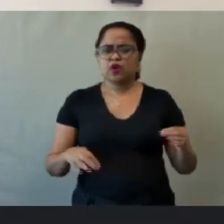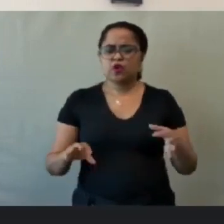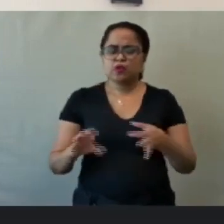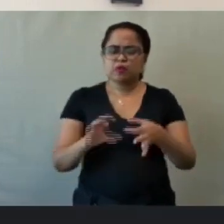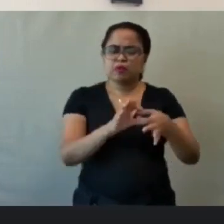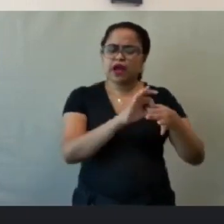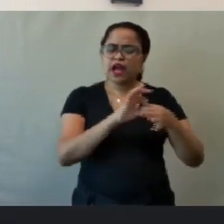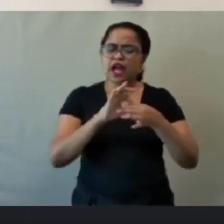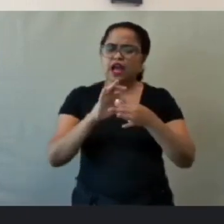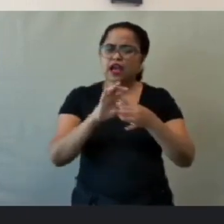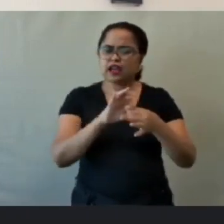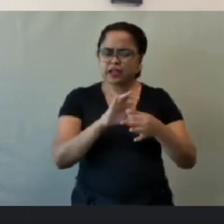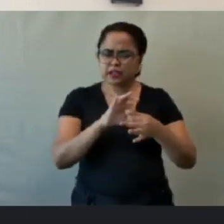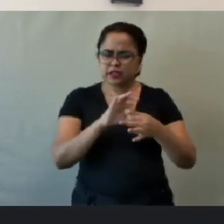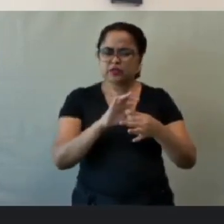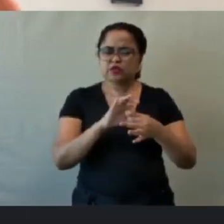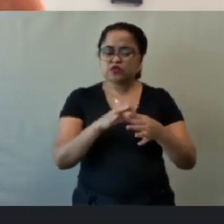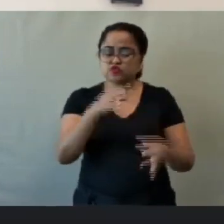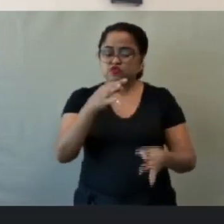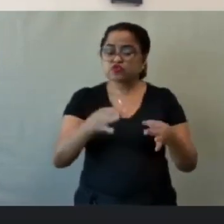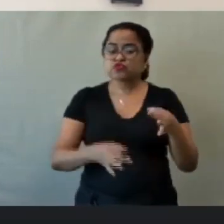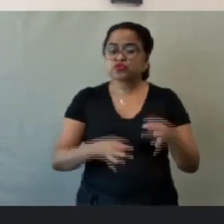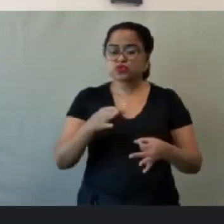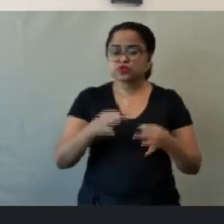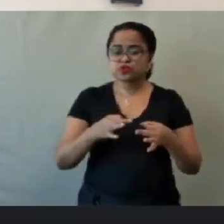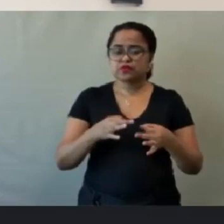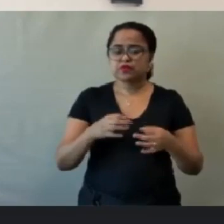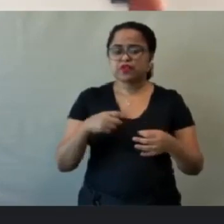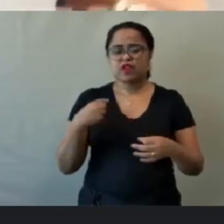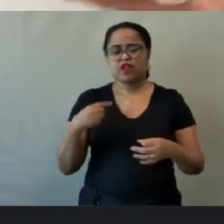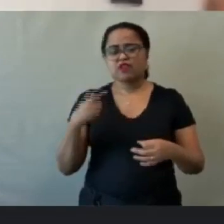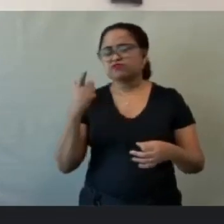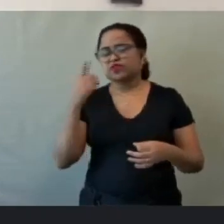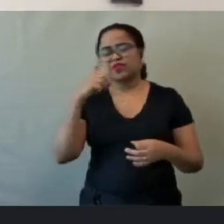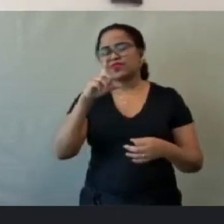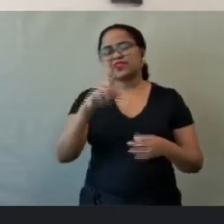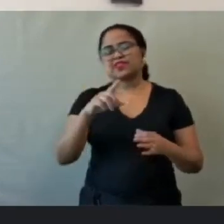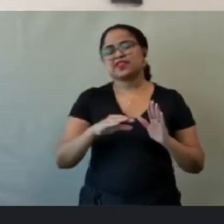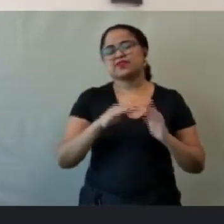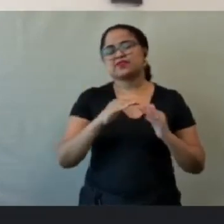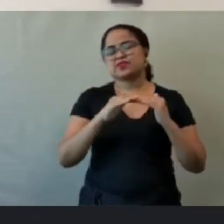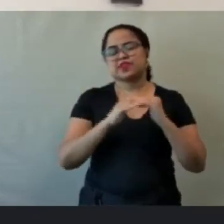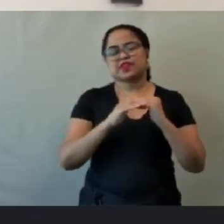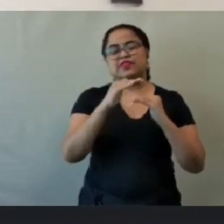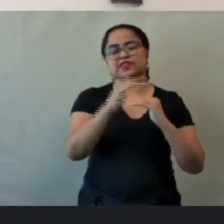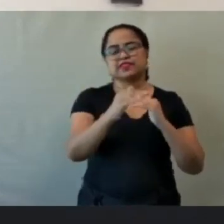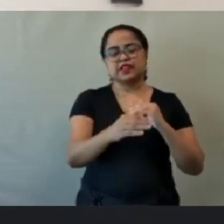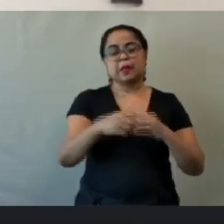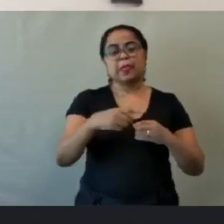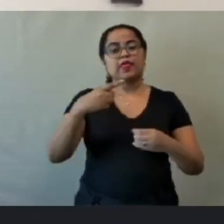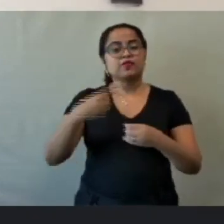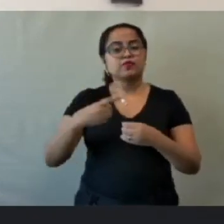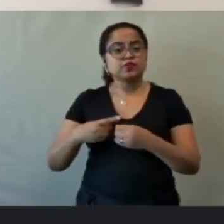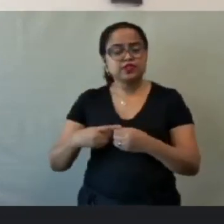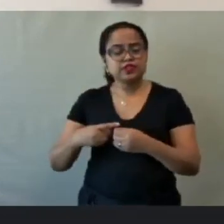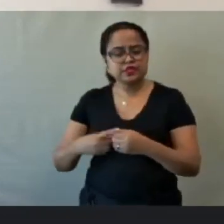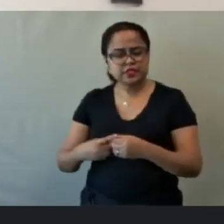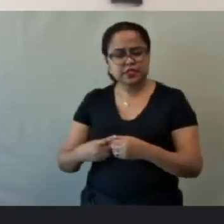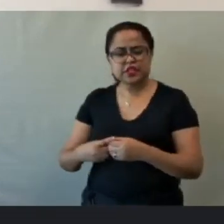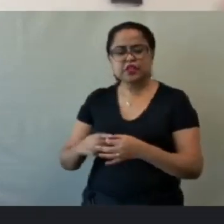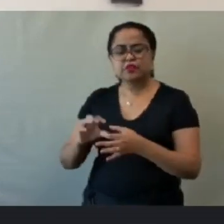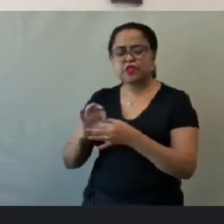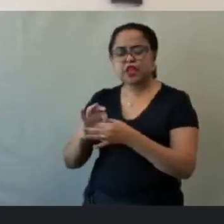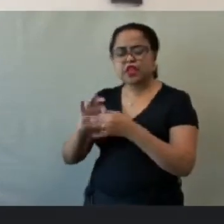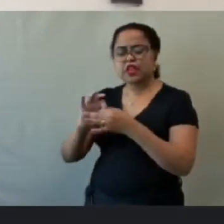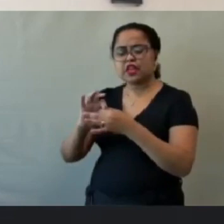gente também não consegue avançar. Porque a nossa estrutura federativa garante que os municípios têm autonomia, que o Estado tem